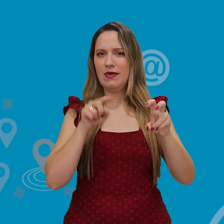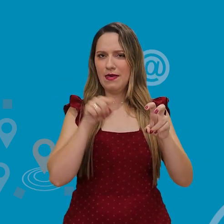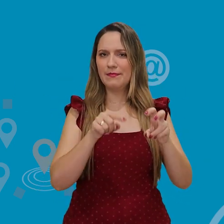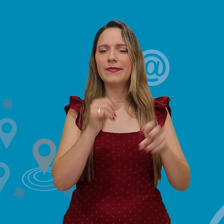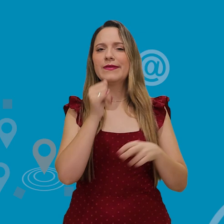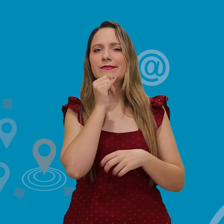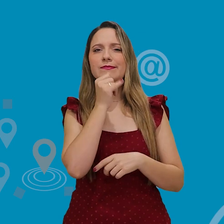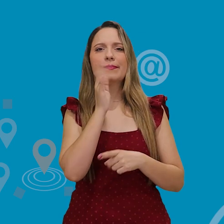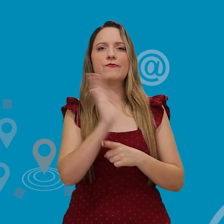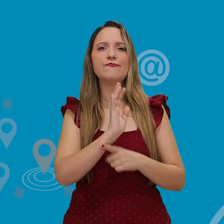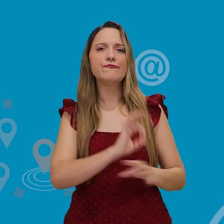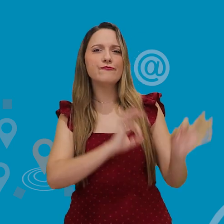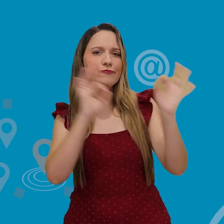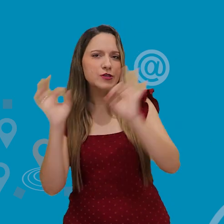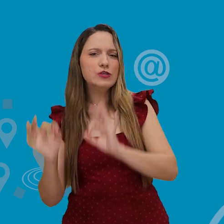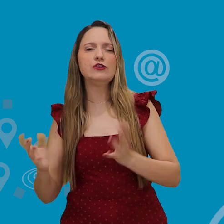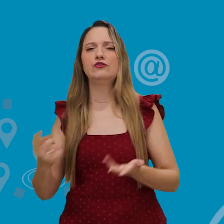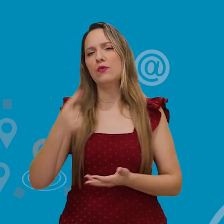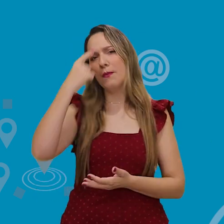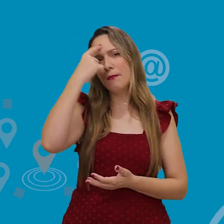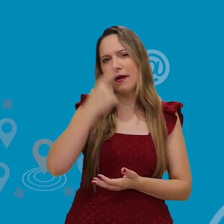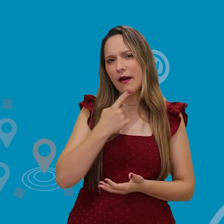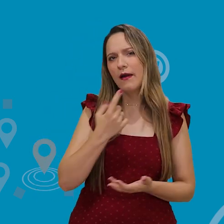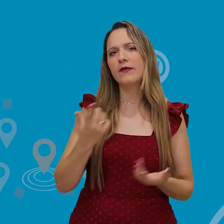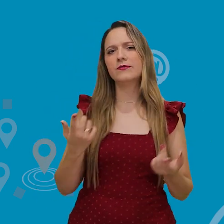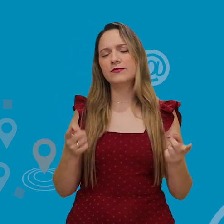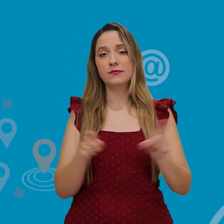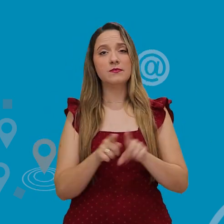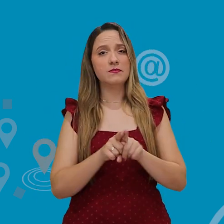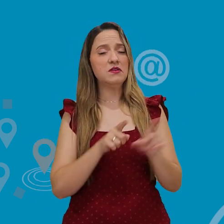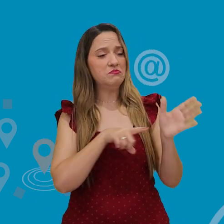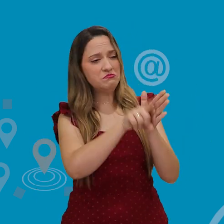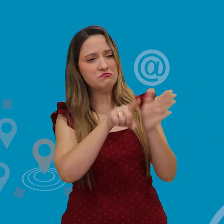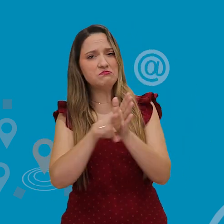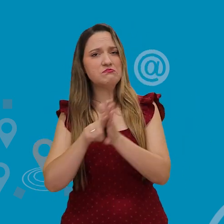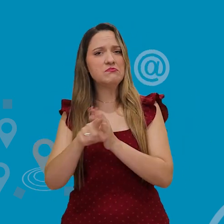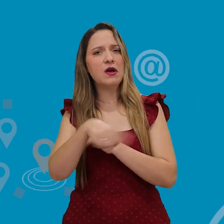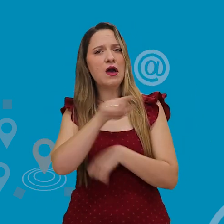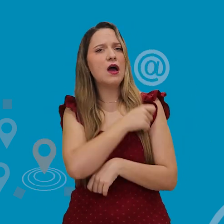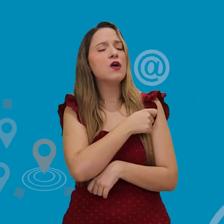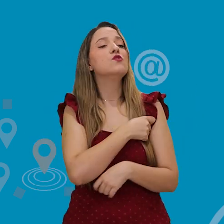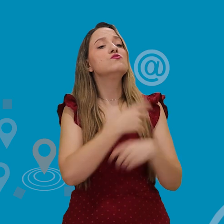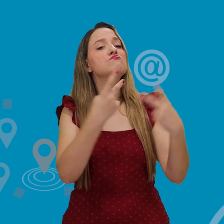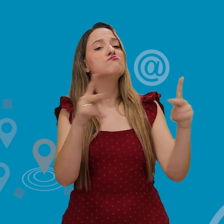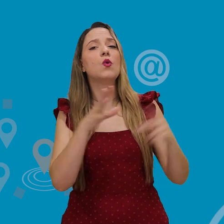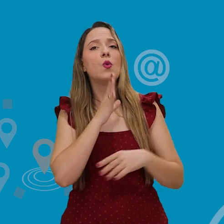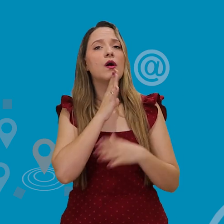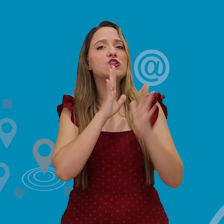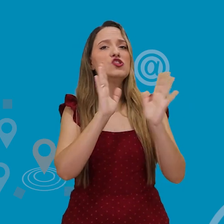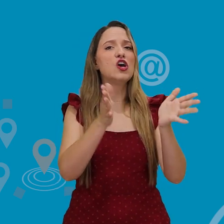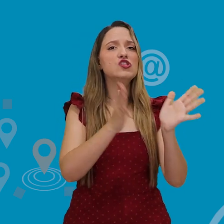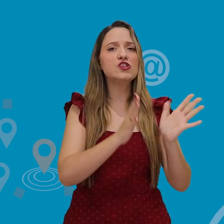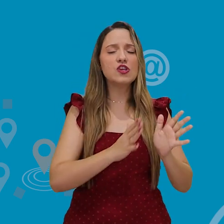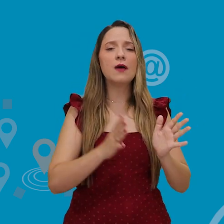pelo uso de vídeos, figuras, ou mesmo, né, perguntando aos alunos da realidade deles, né? Uma parte